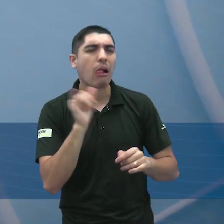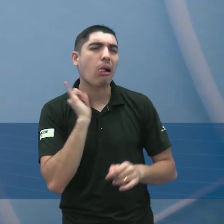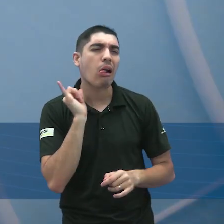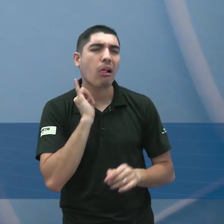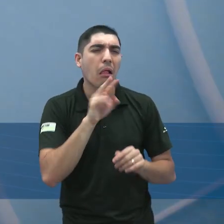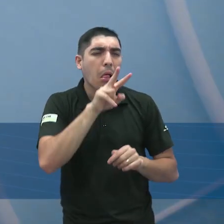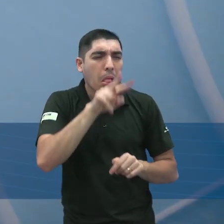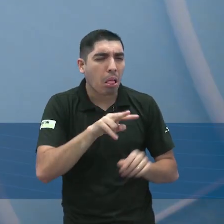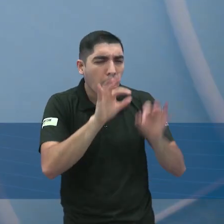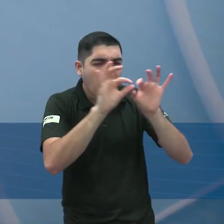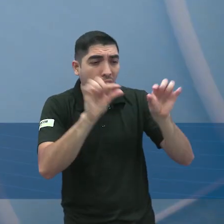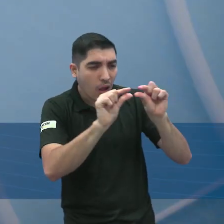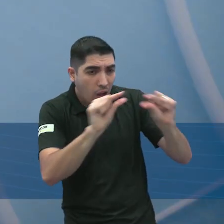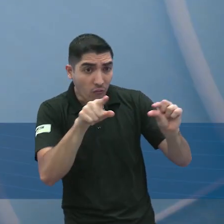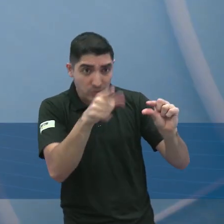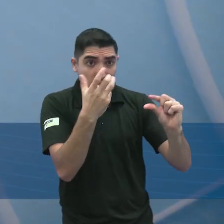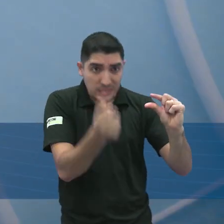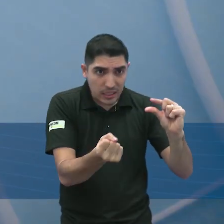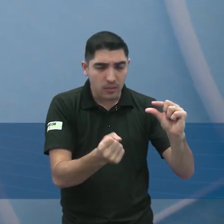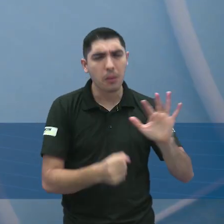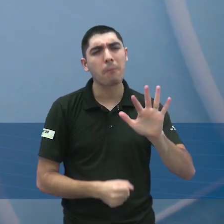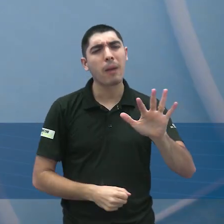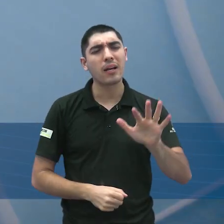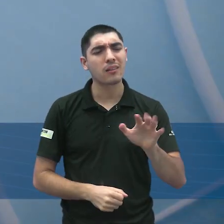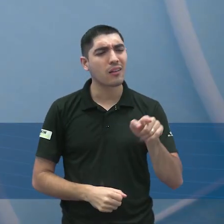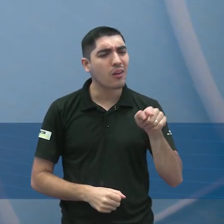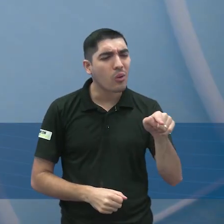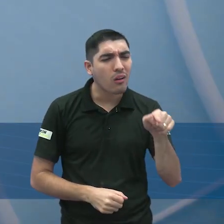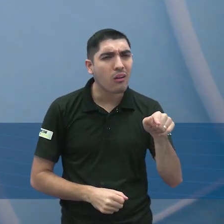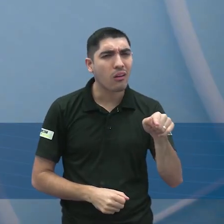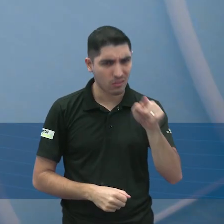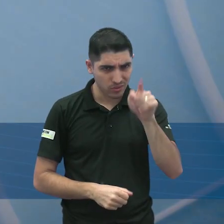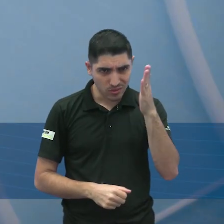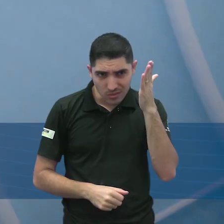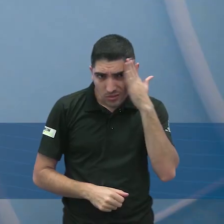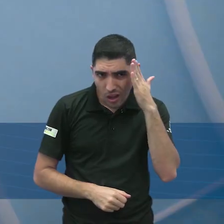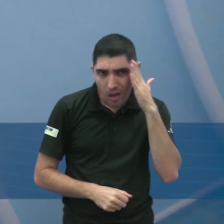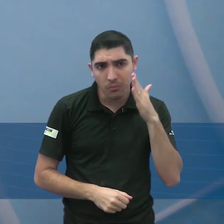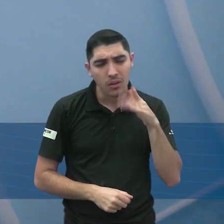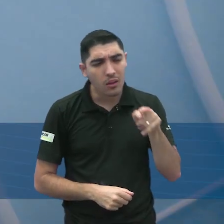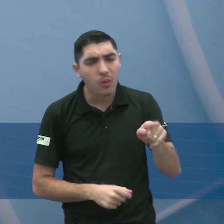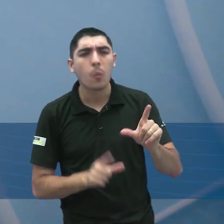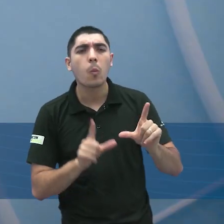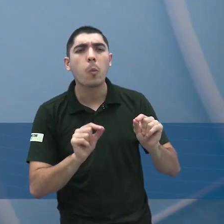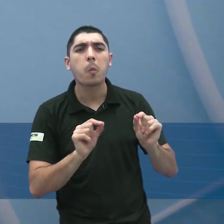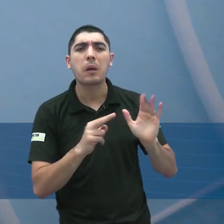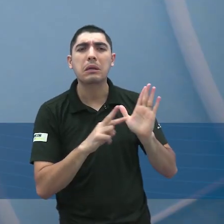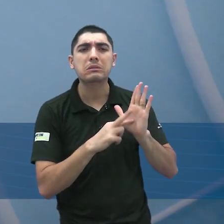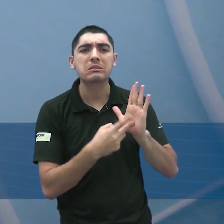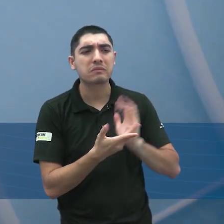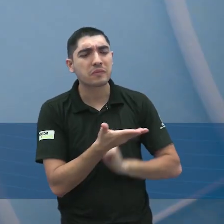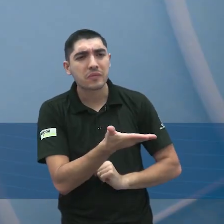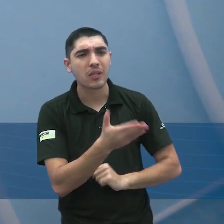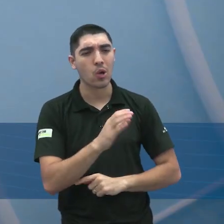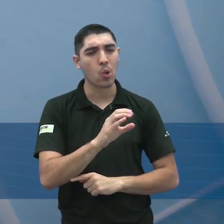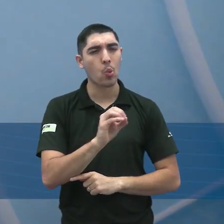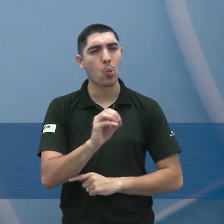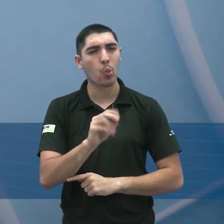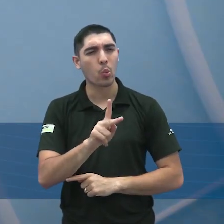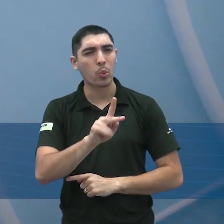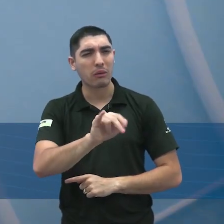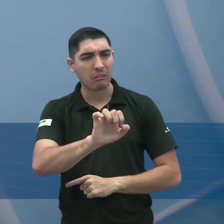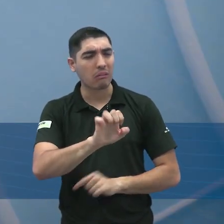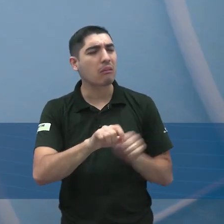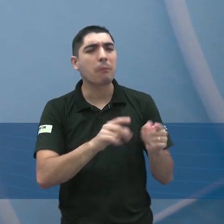políticas de uso, não é mesmo? Mas, afinal, você sabe o que são esses cookies e